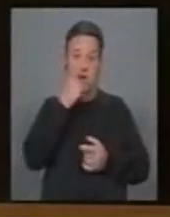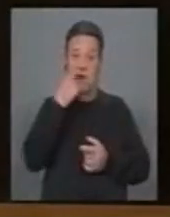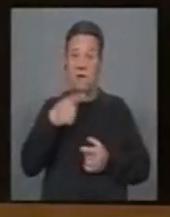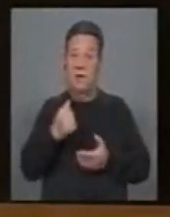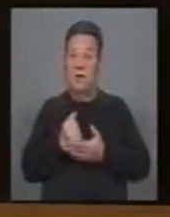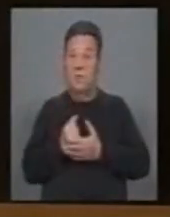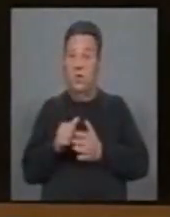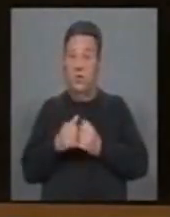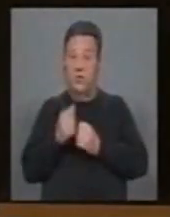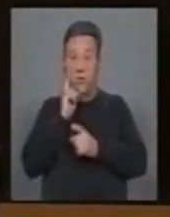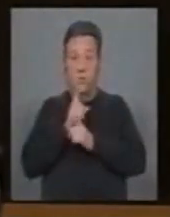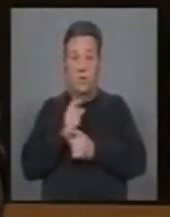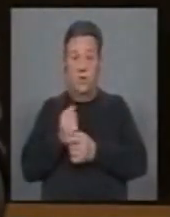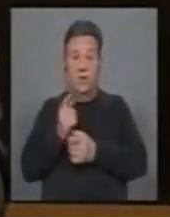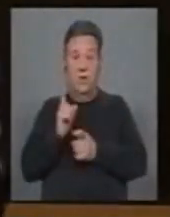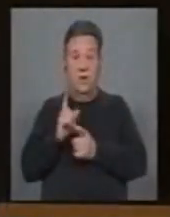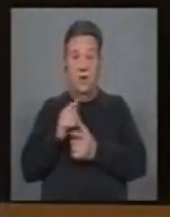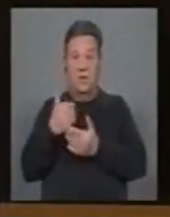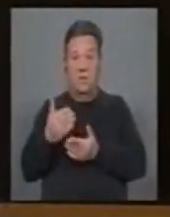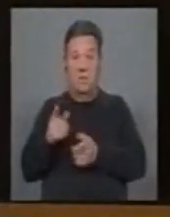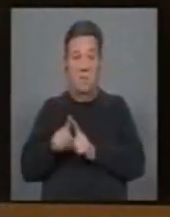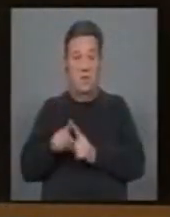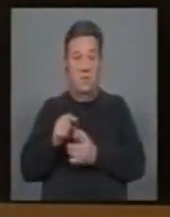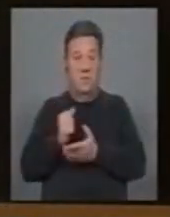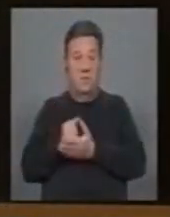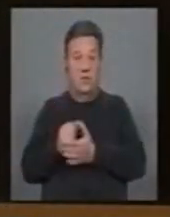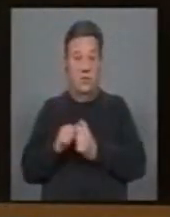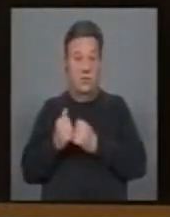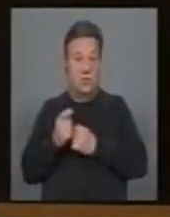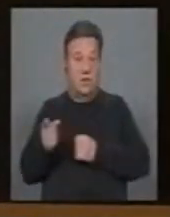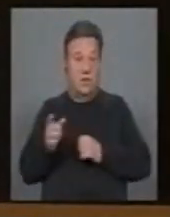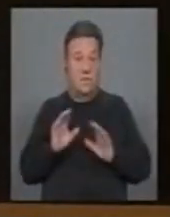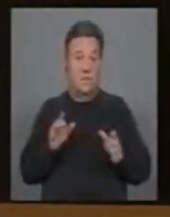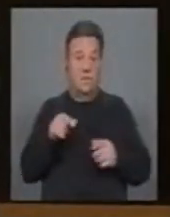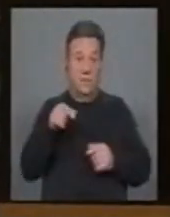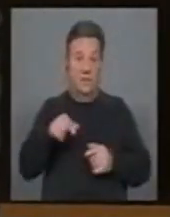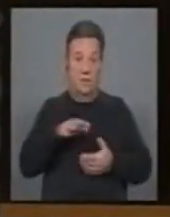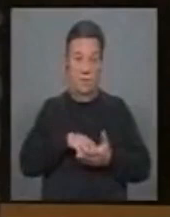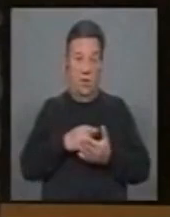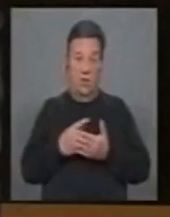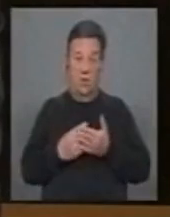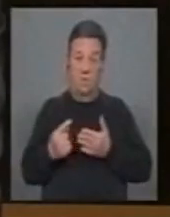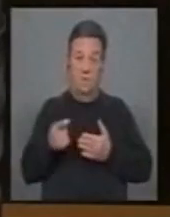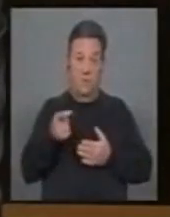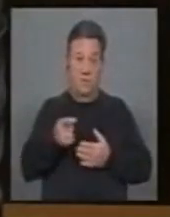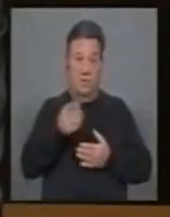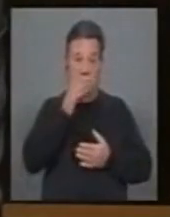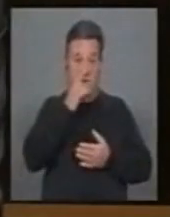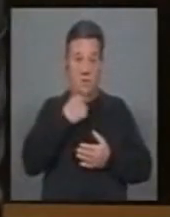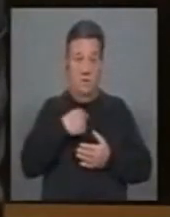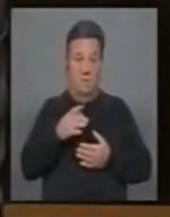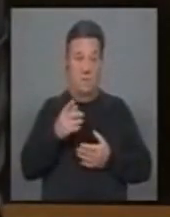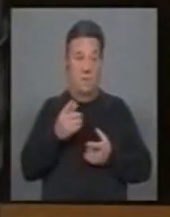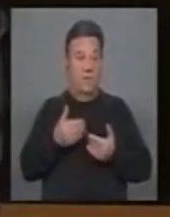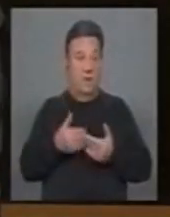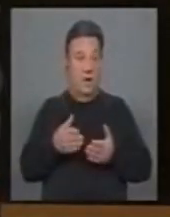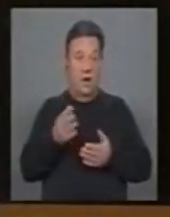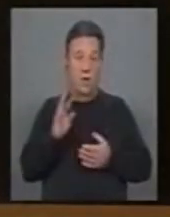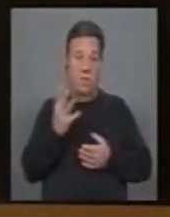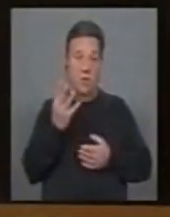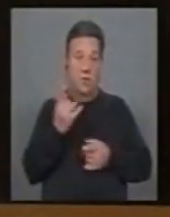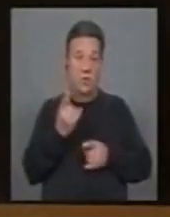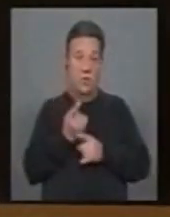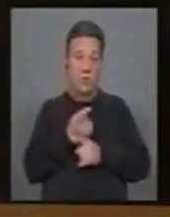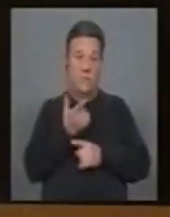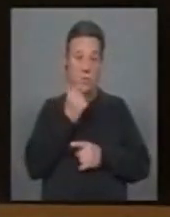depois fiascos continuo a receber as seguintes apoios sociais e neste e neste pontos com fermento se vamos confirmar a quatro